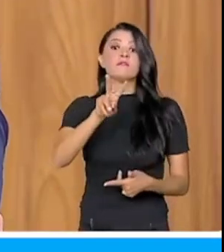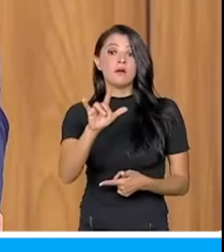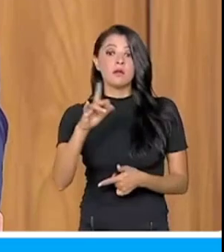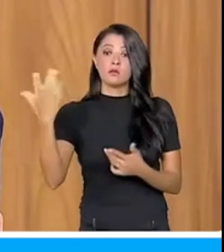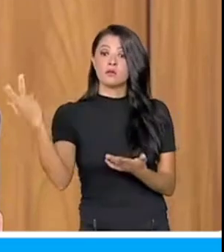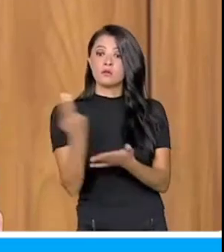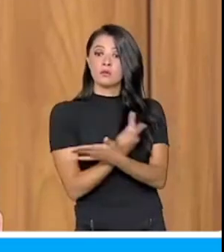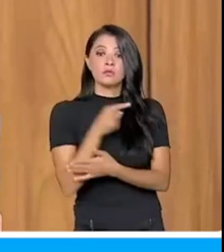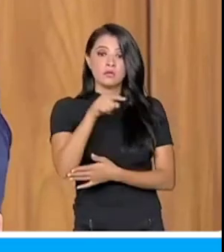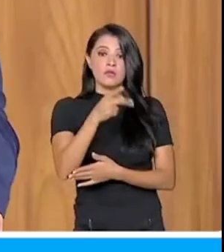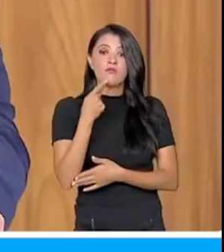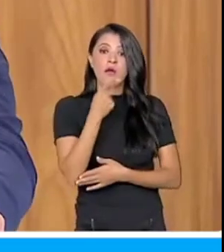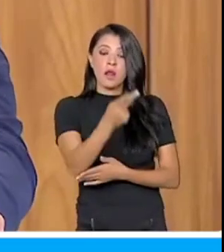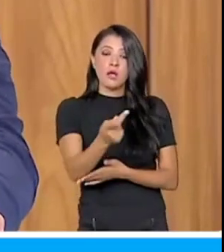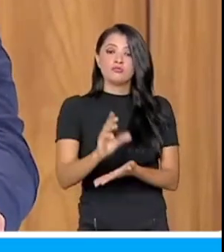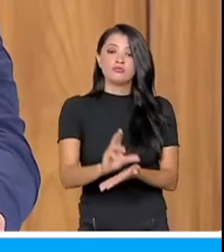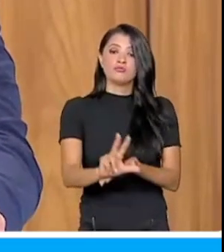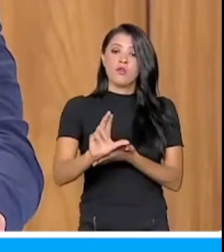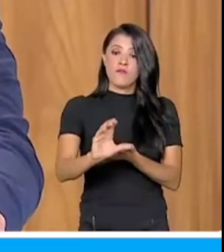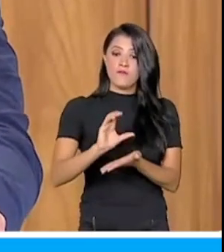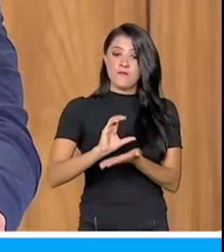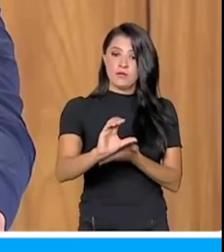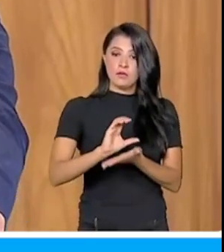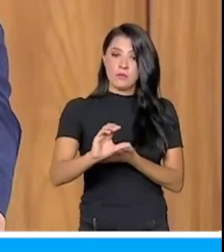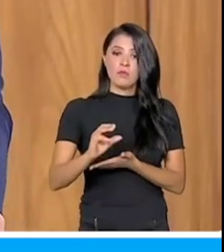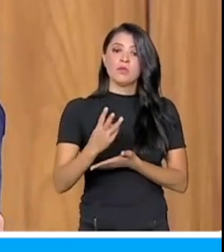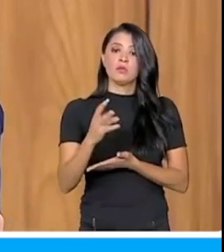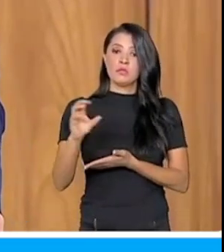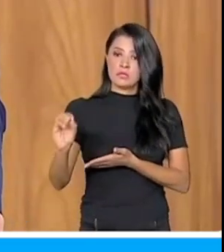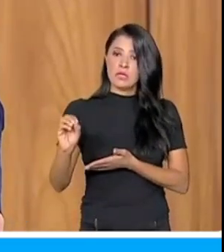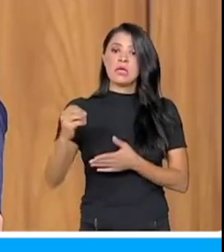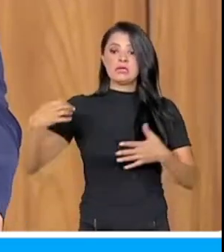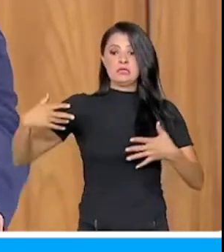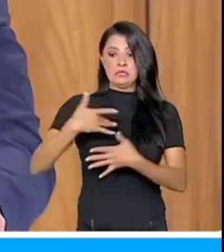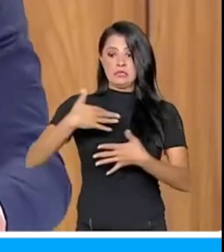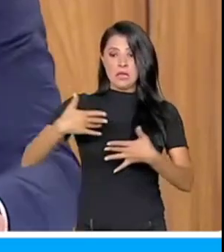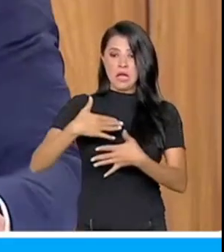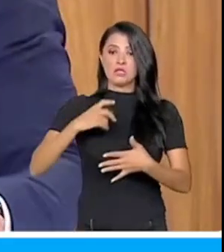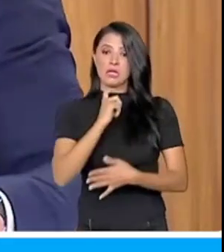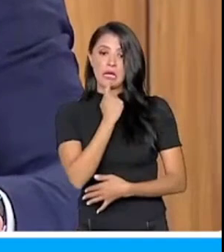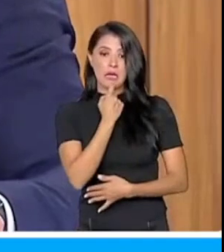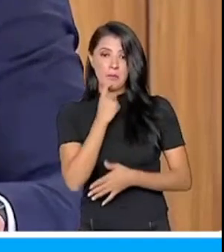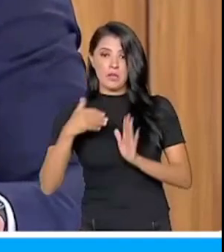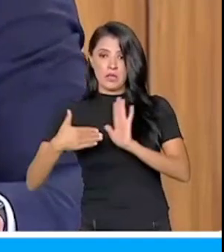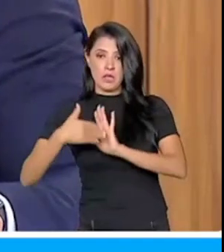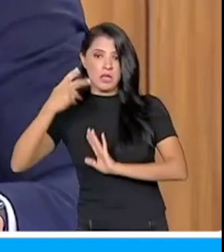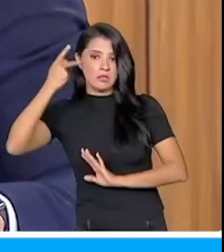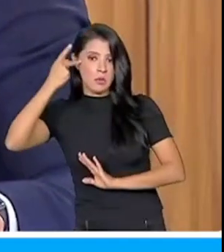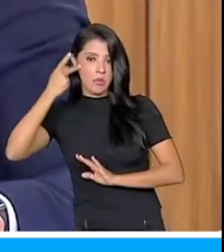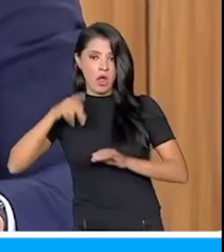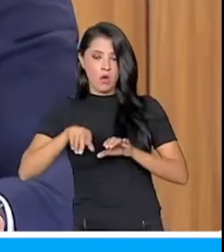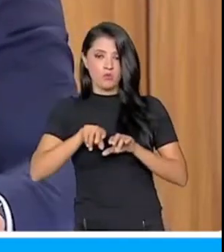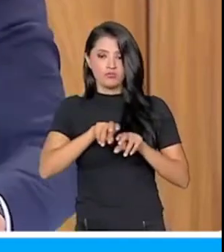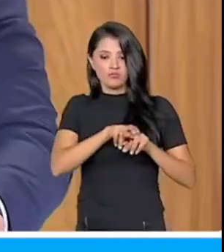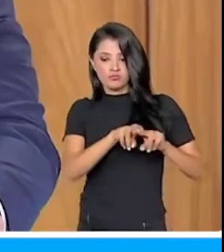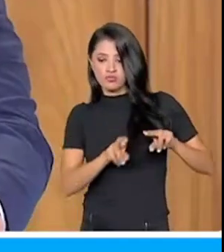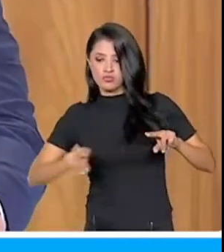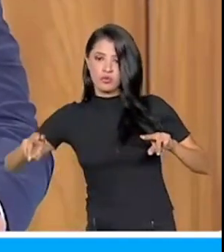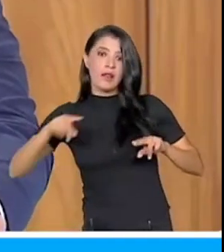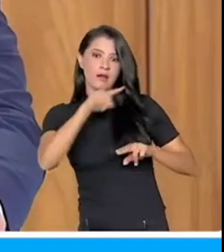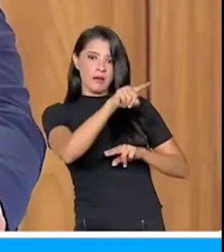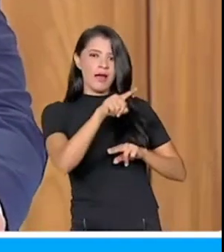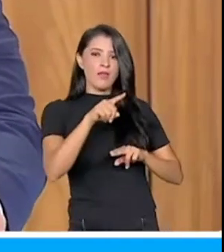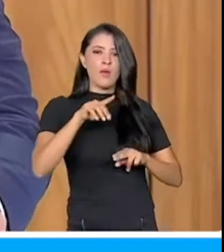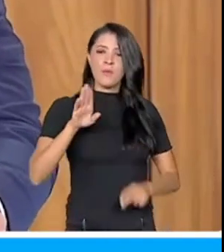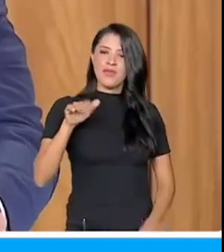estamos falando do financiamento do trem Intercidades, Campinas-São Paulo. E quando a gente estava negociando esse financiamento lá no BNDES,